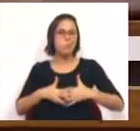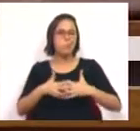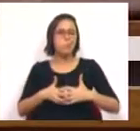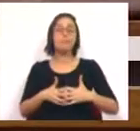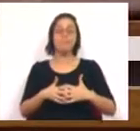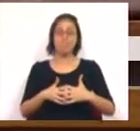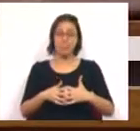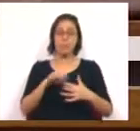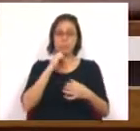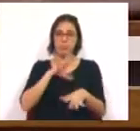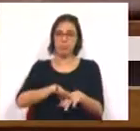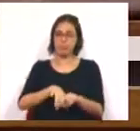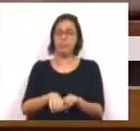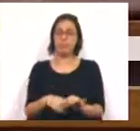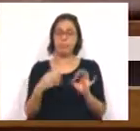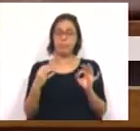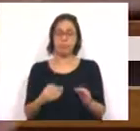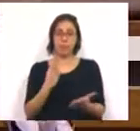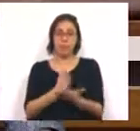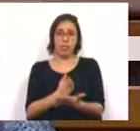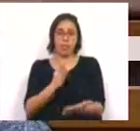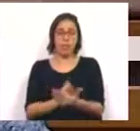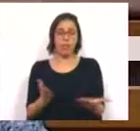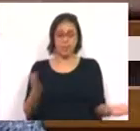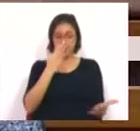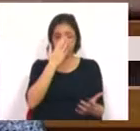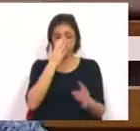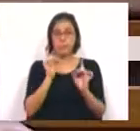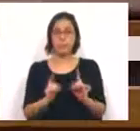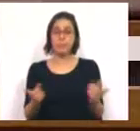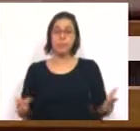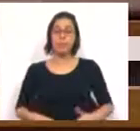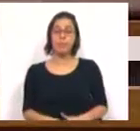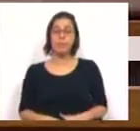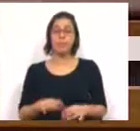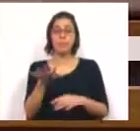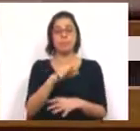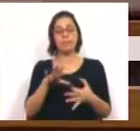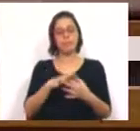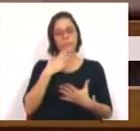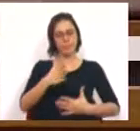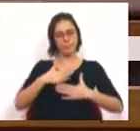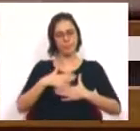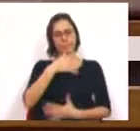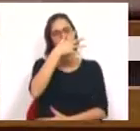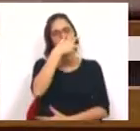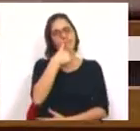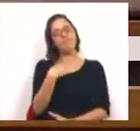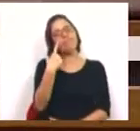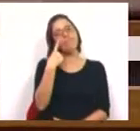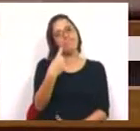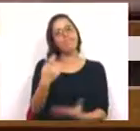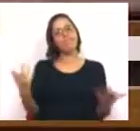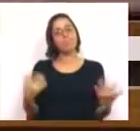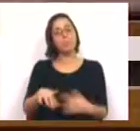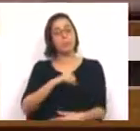sob pena de ser destruído de forma irreversível. É este quadro que nos leva à triste constatação